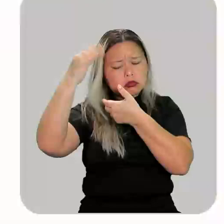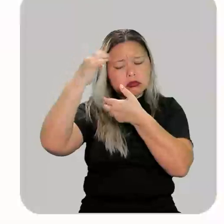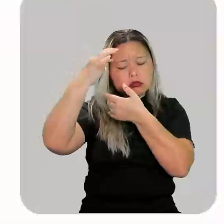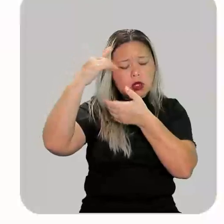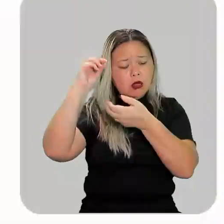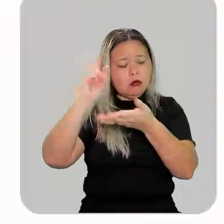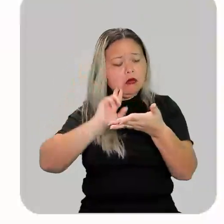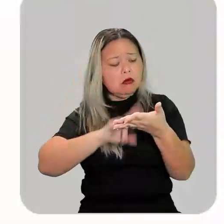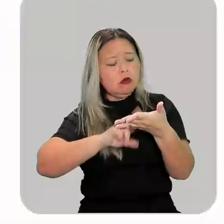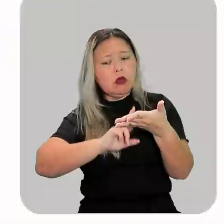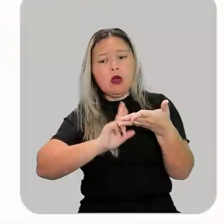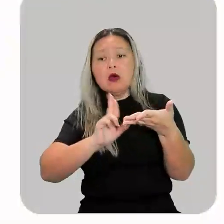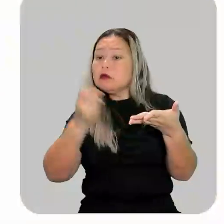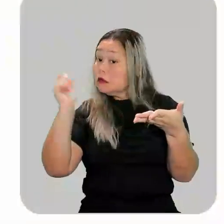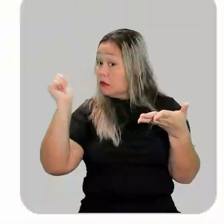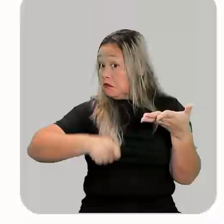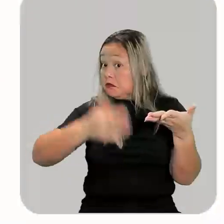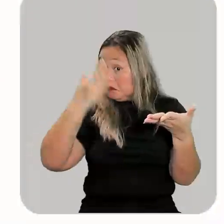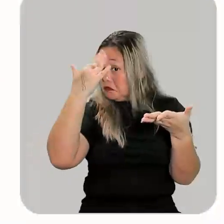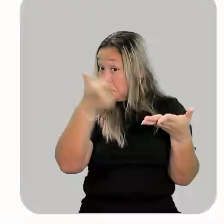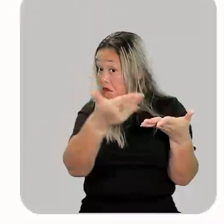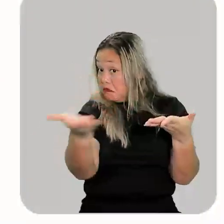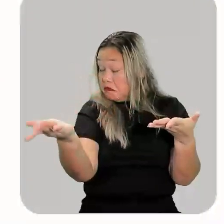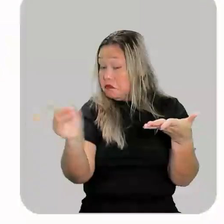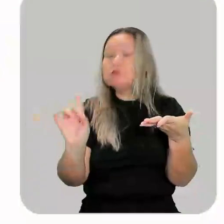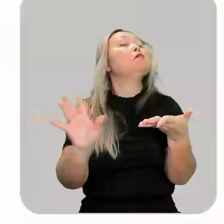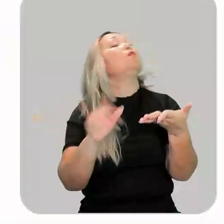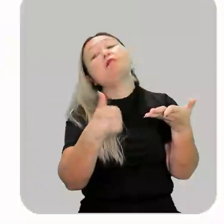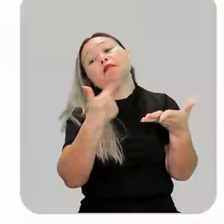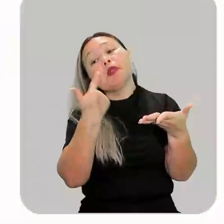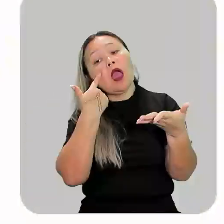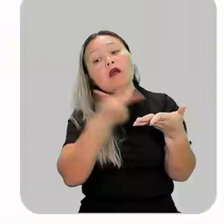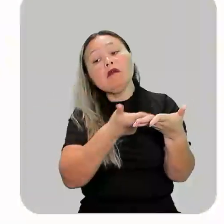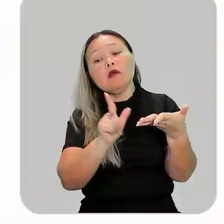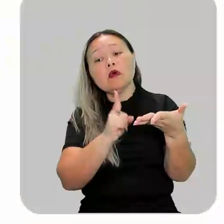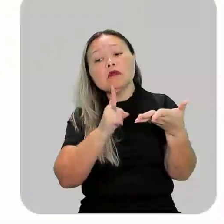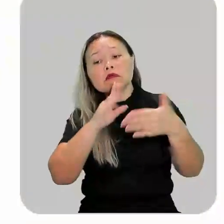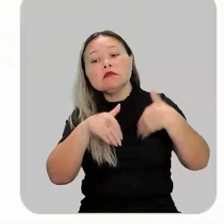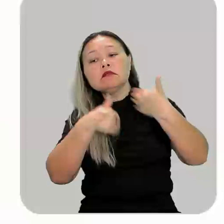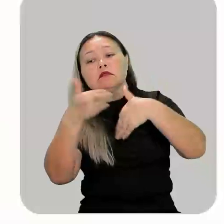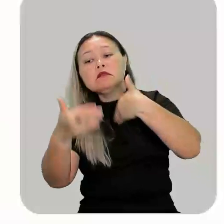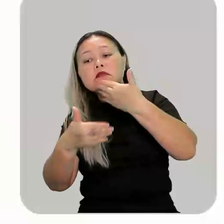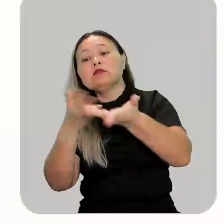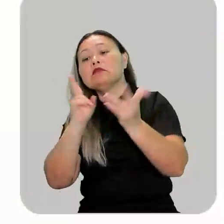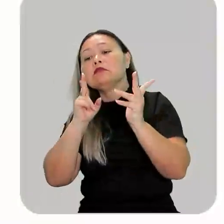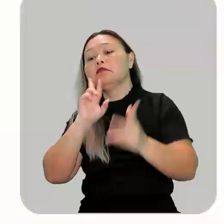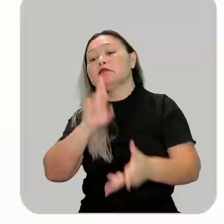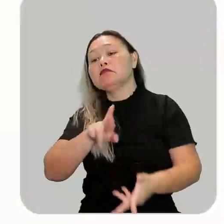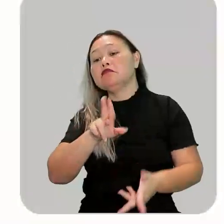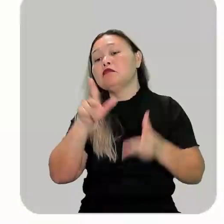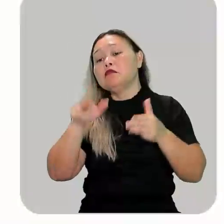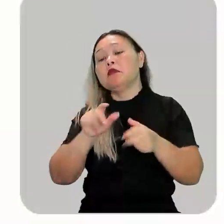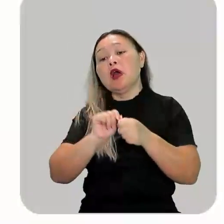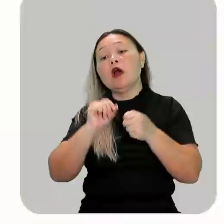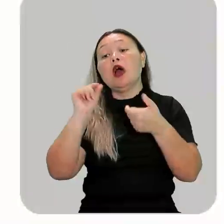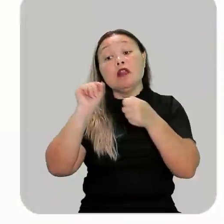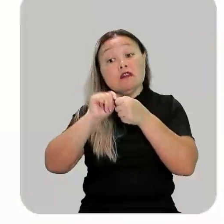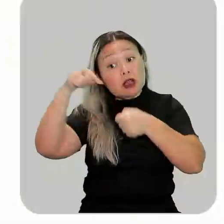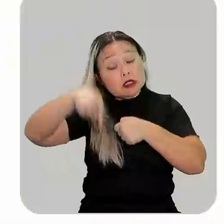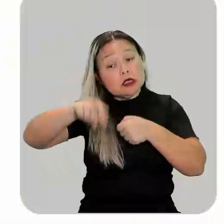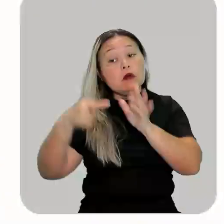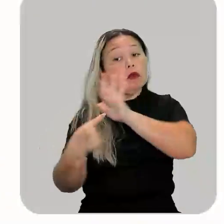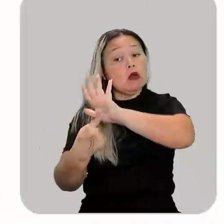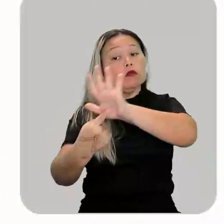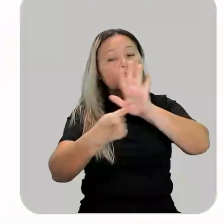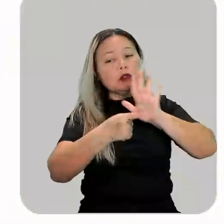aí mental, se você der conta, né? Vai no cálculo mental e vai ver, vai chegar no resultado da mesma forma. A gente faz aqui mostrando para